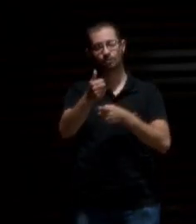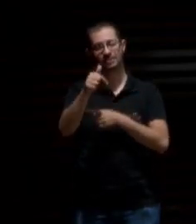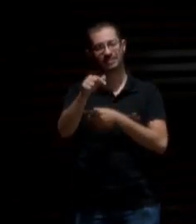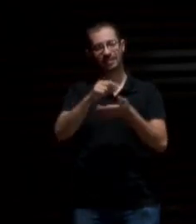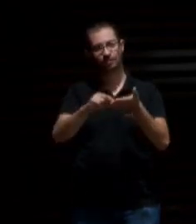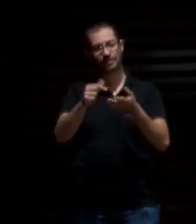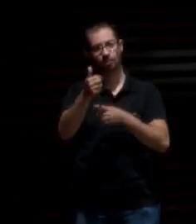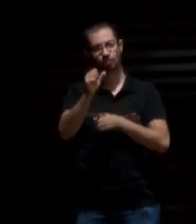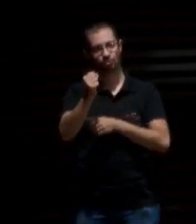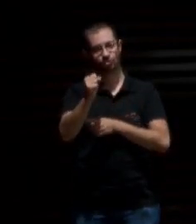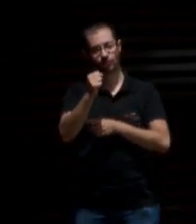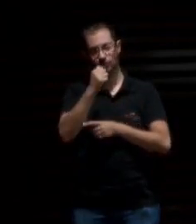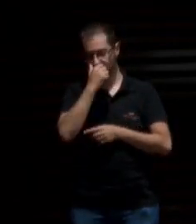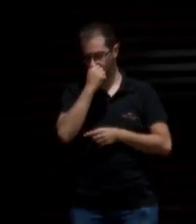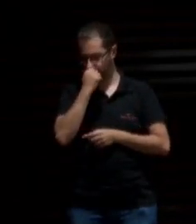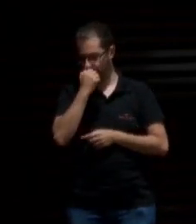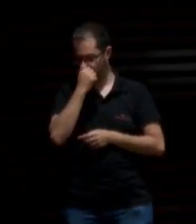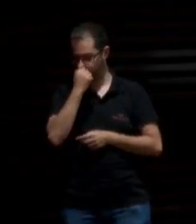para os irmãos. Creio eu.